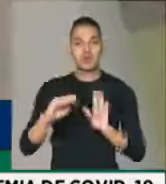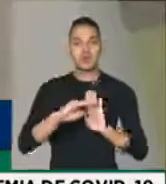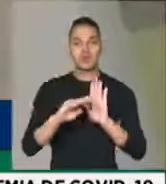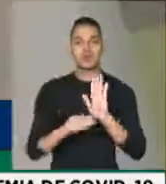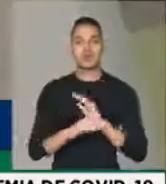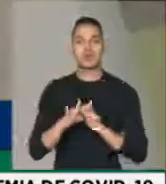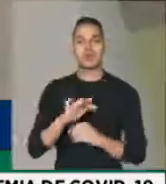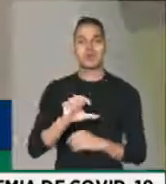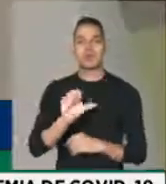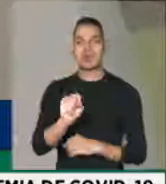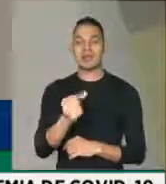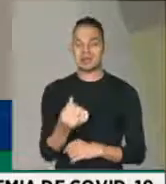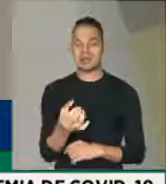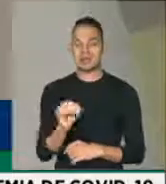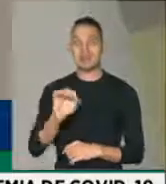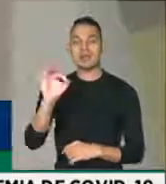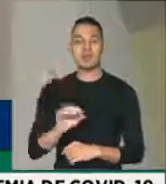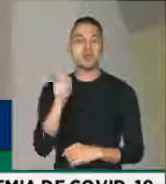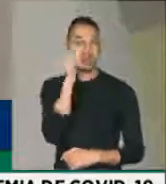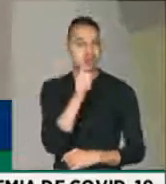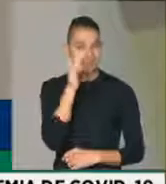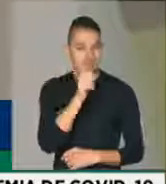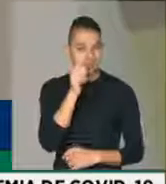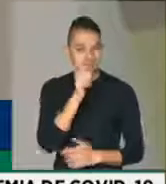FIES? 60% são mulheres,